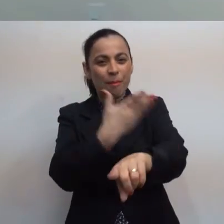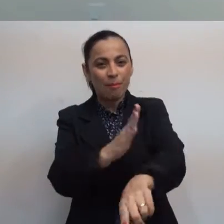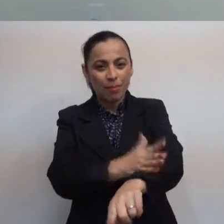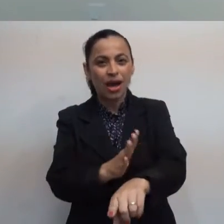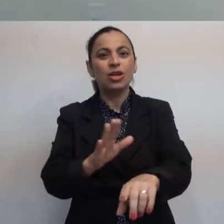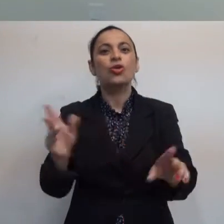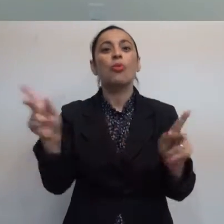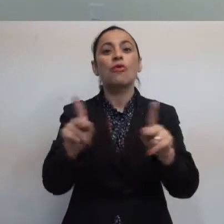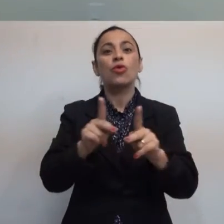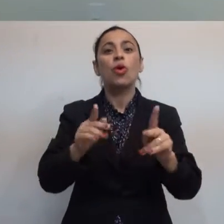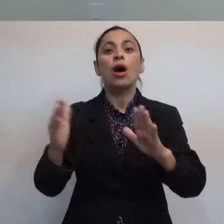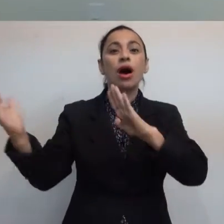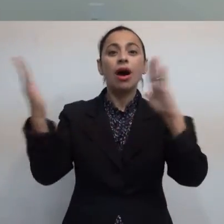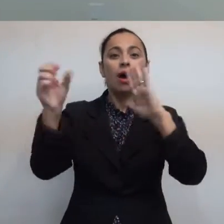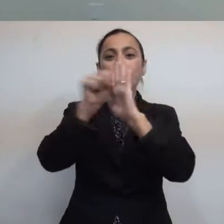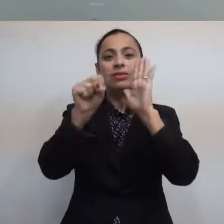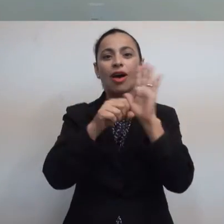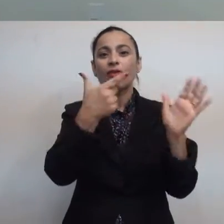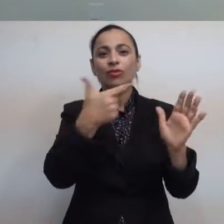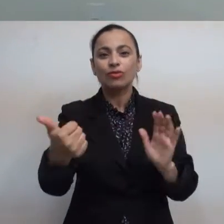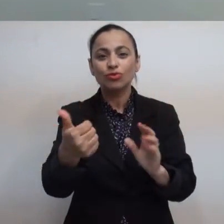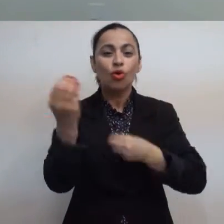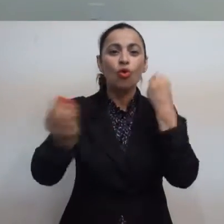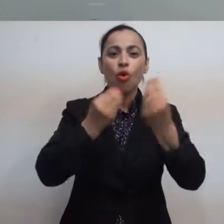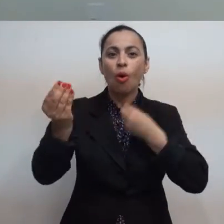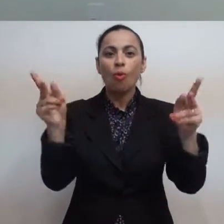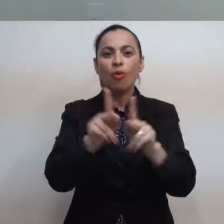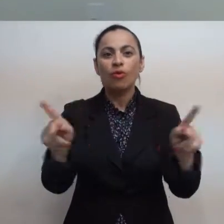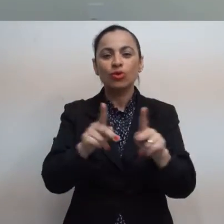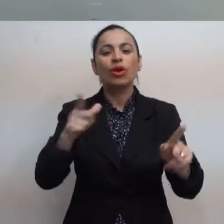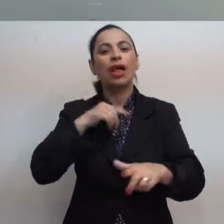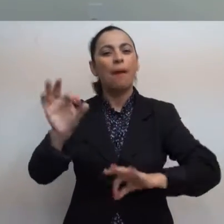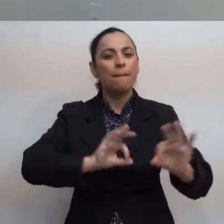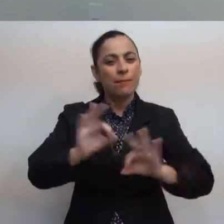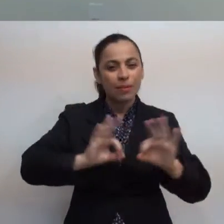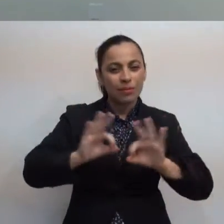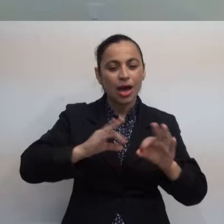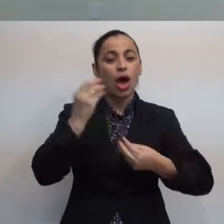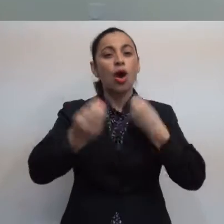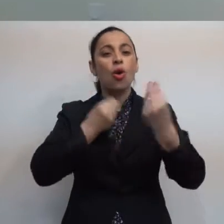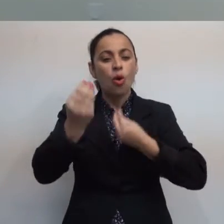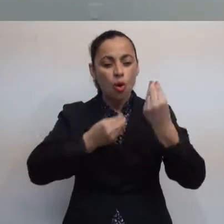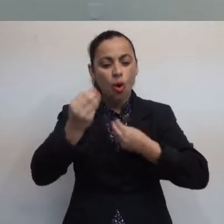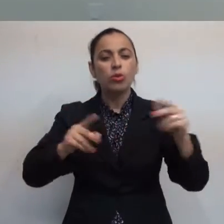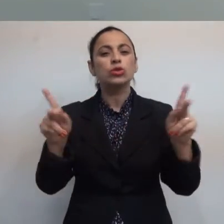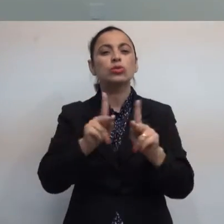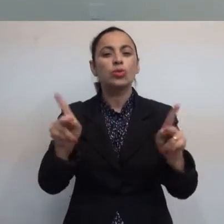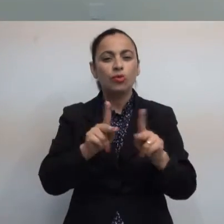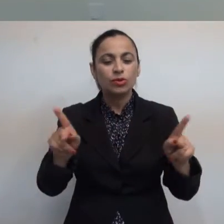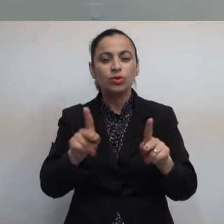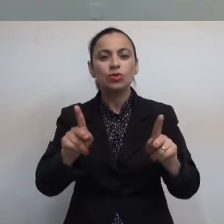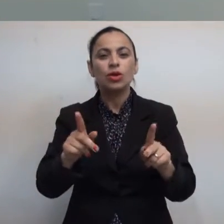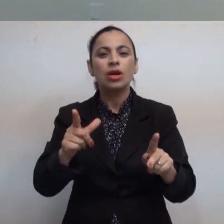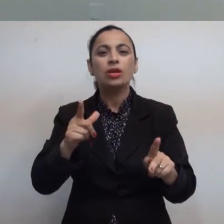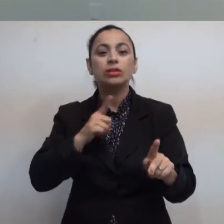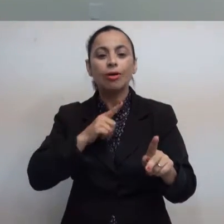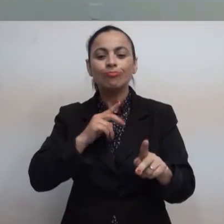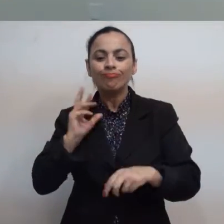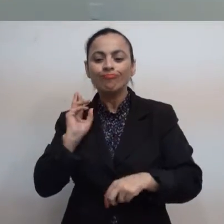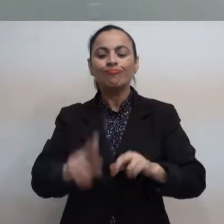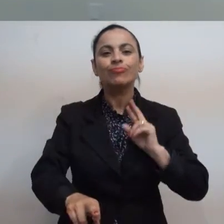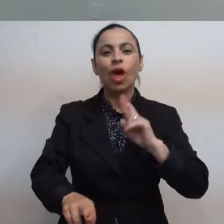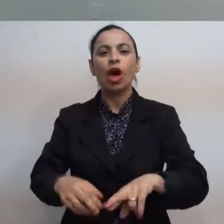professor neste século XXI. Como que os professores estão sendo preparados e como que os professores